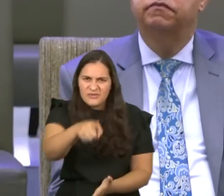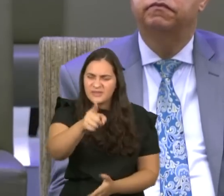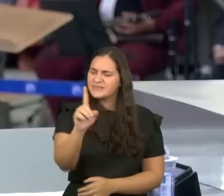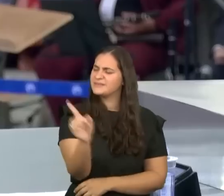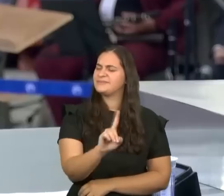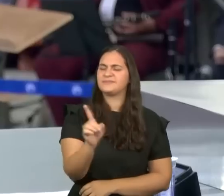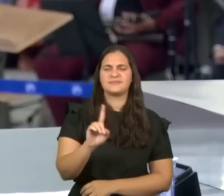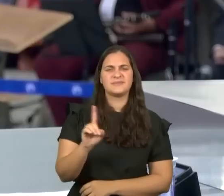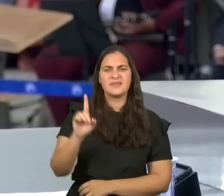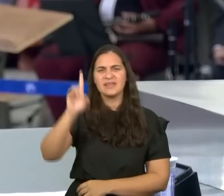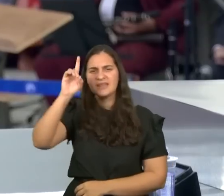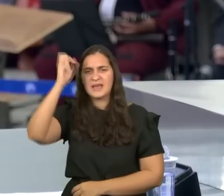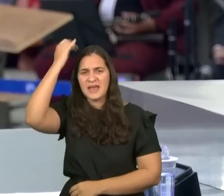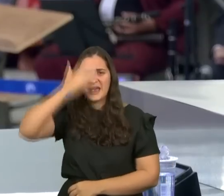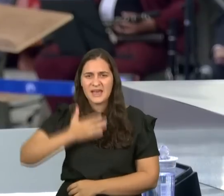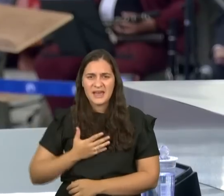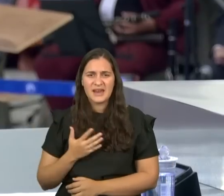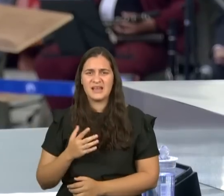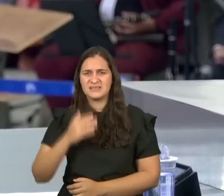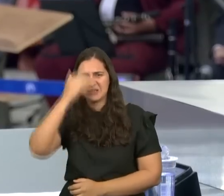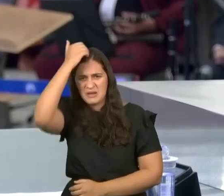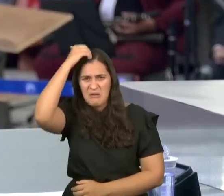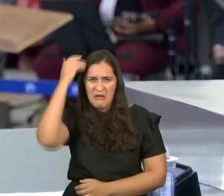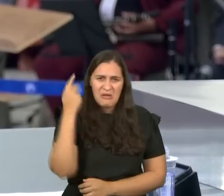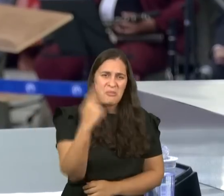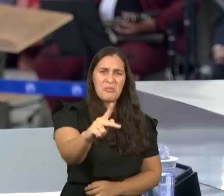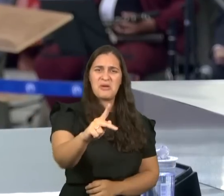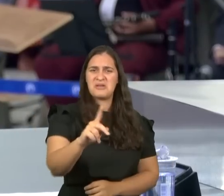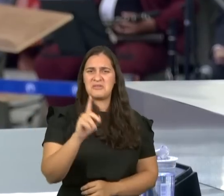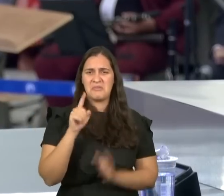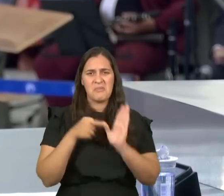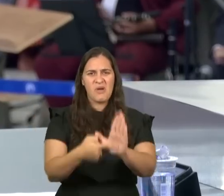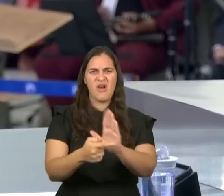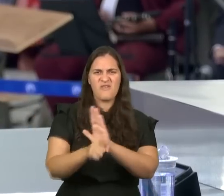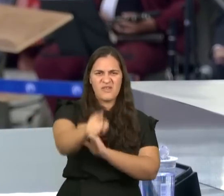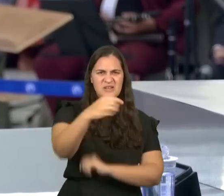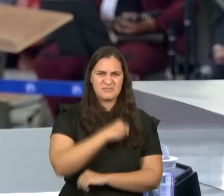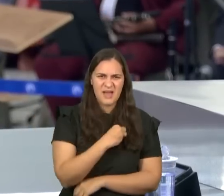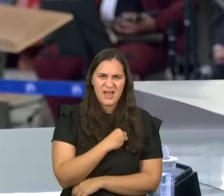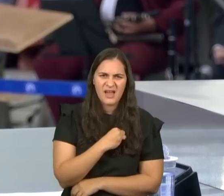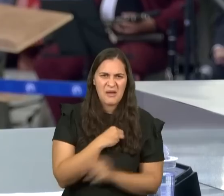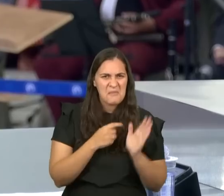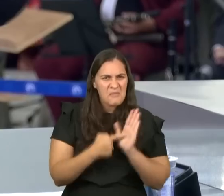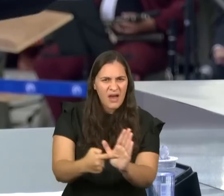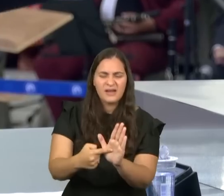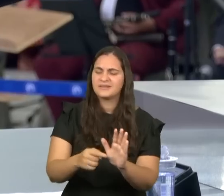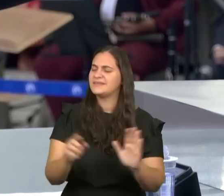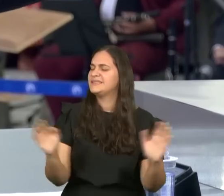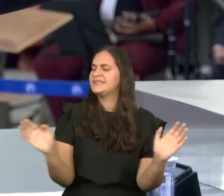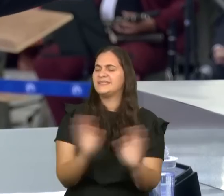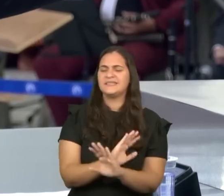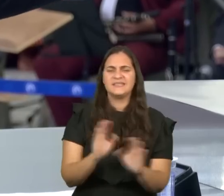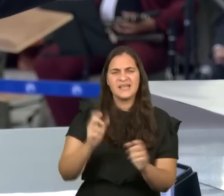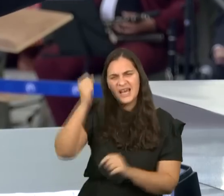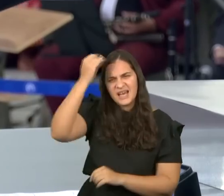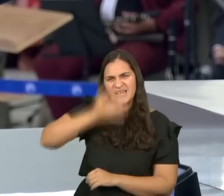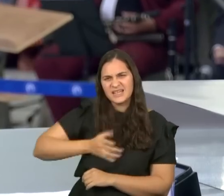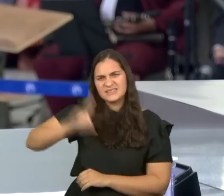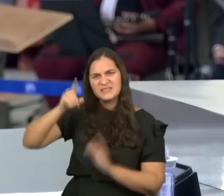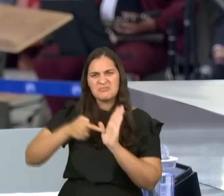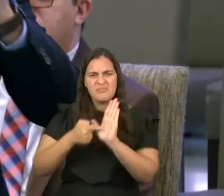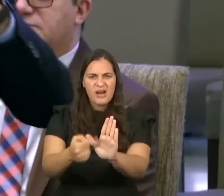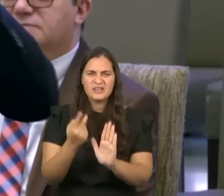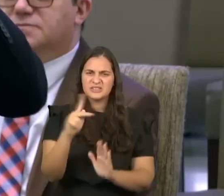graça de Deus não te acusa a graça de Deus não aponta o dedo para o teu pecado a graça de Deus não aponta o dedo para